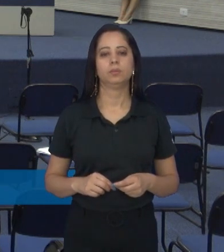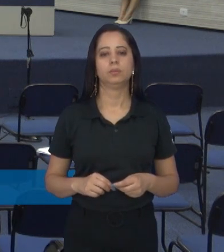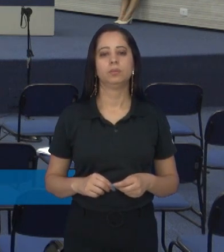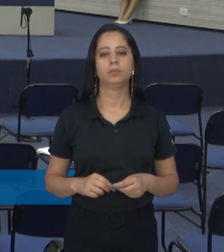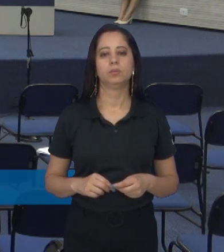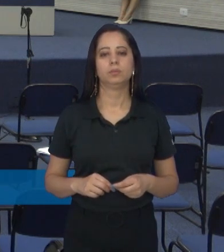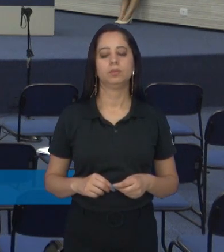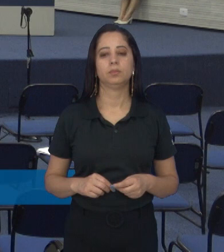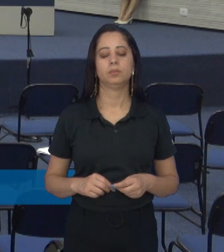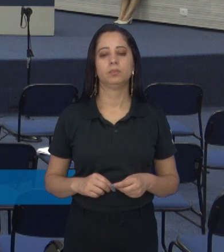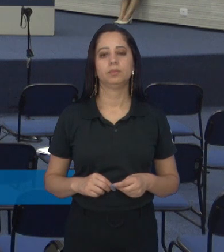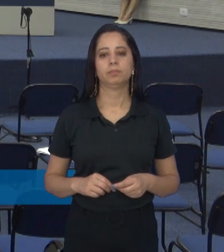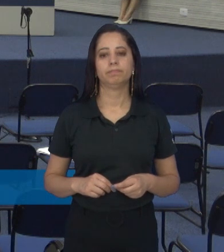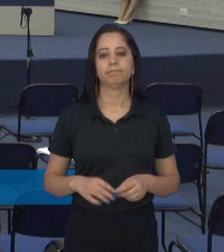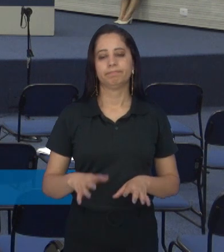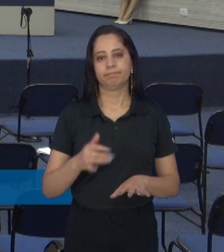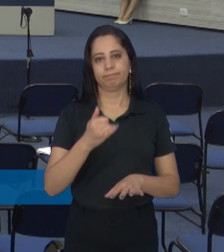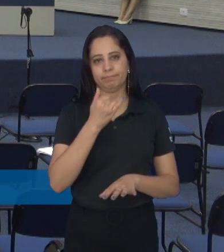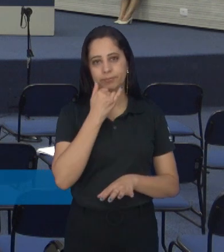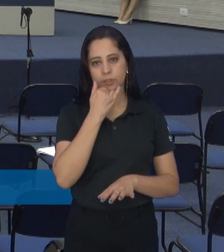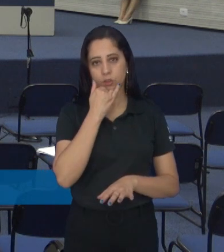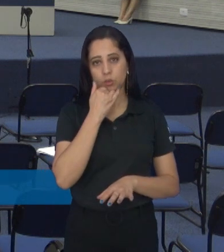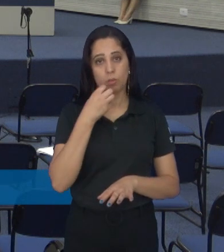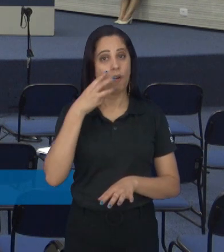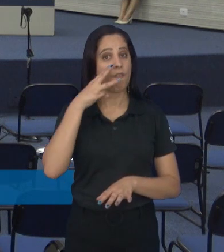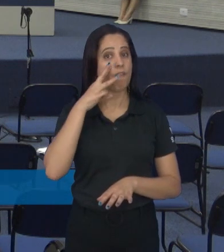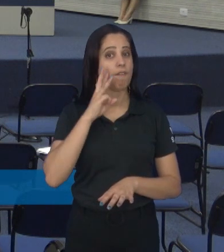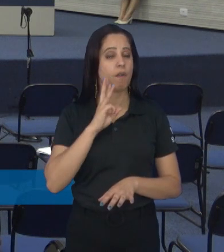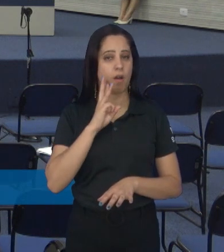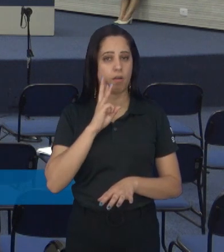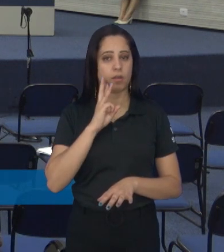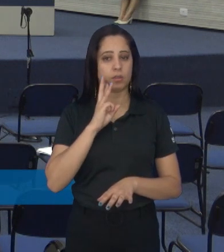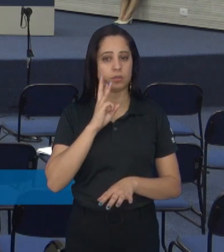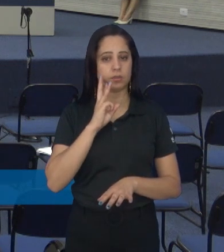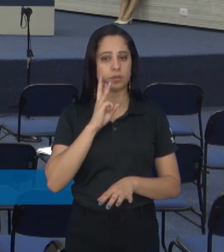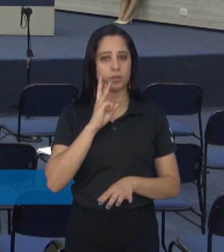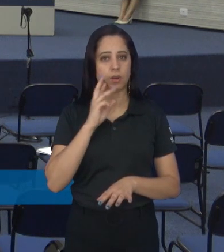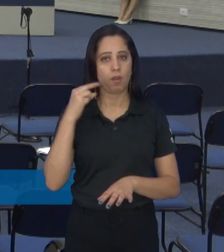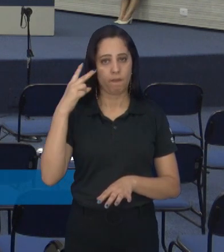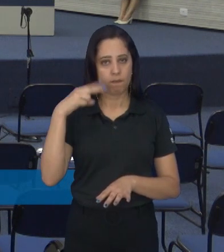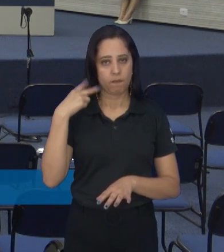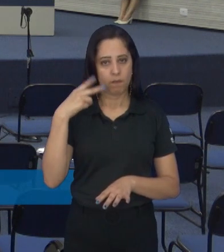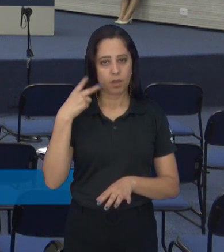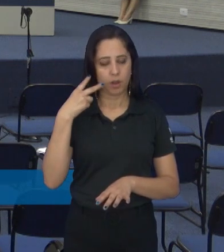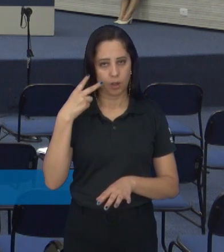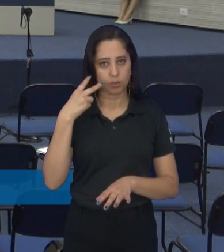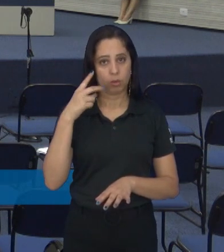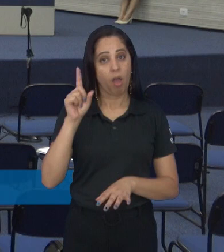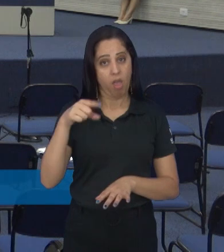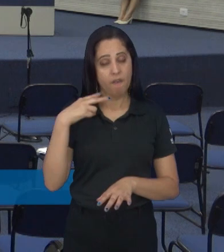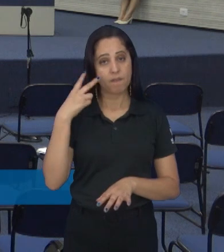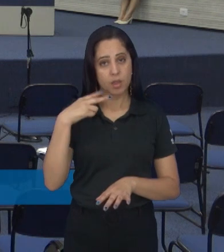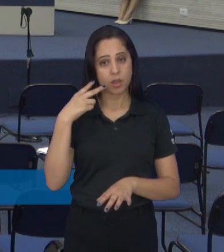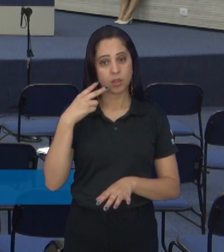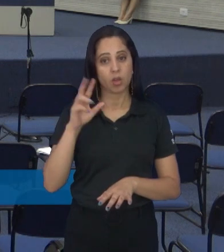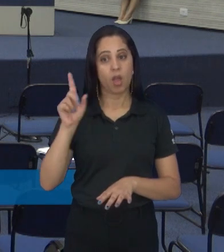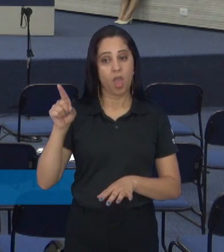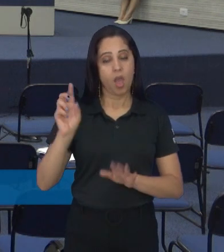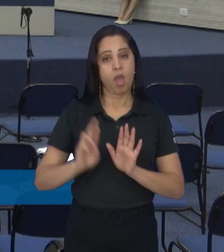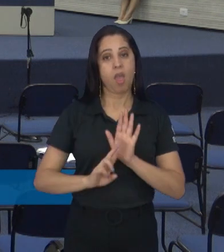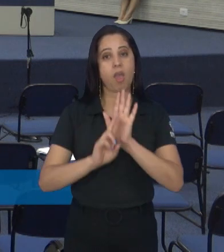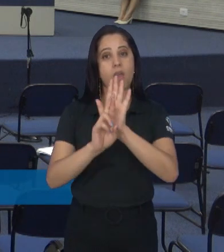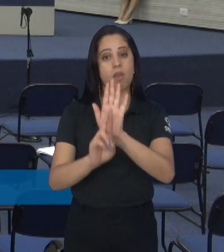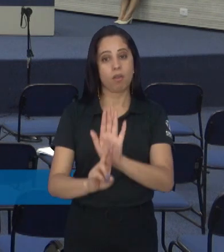não veja bem o Walter Hayashi ele é Vereador ele representa